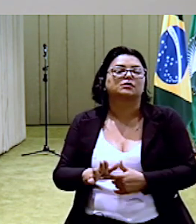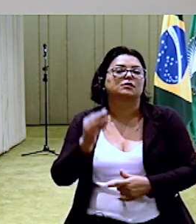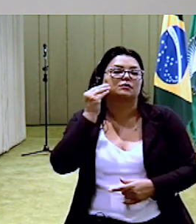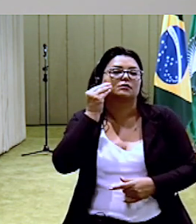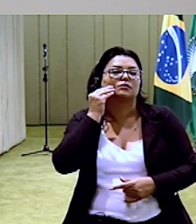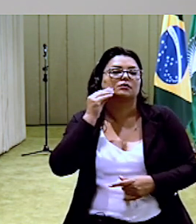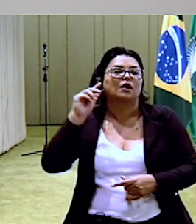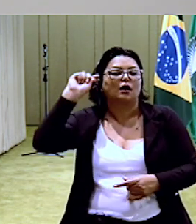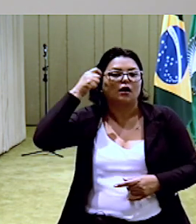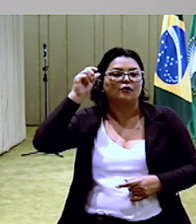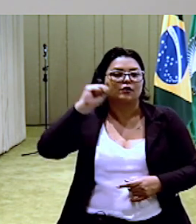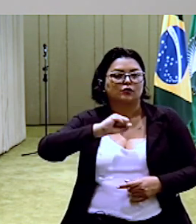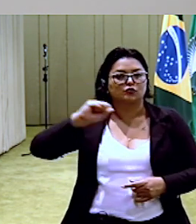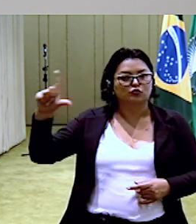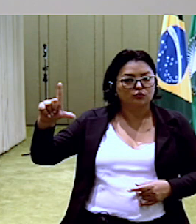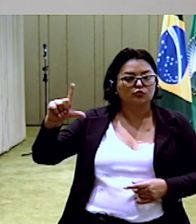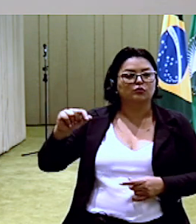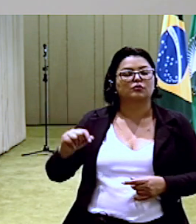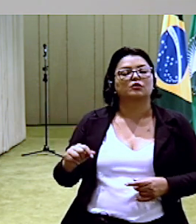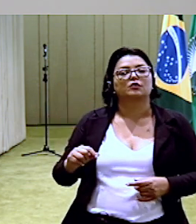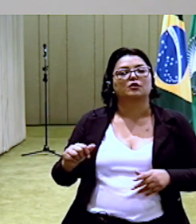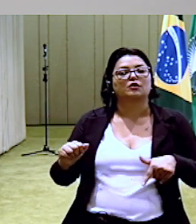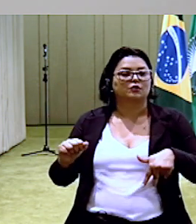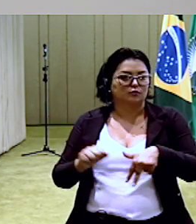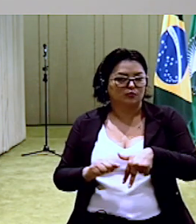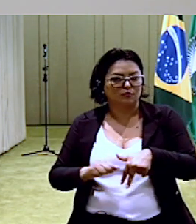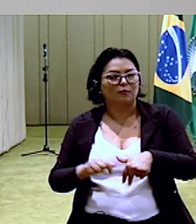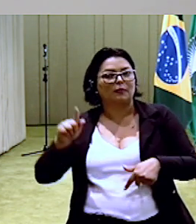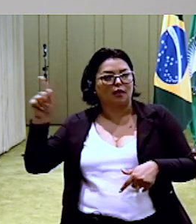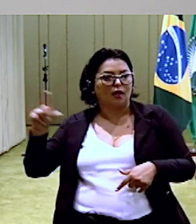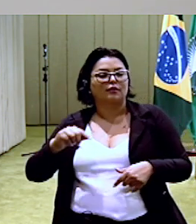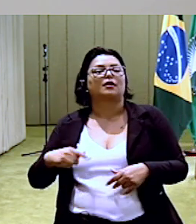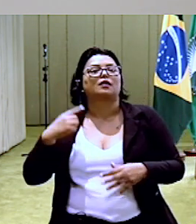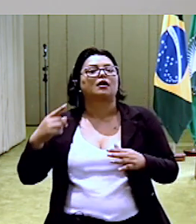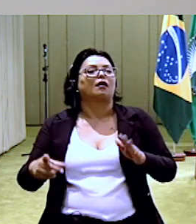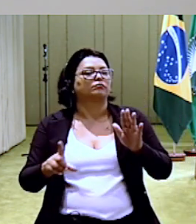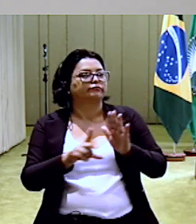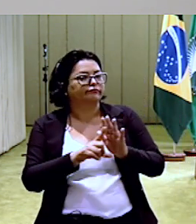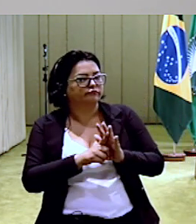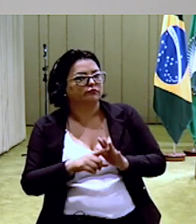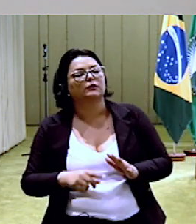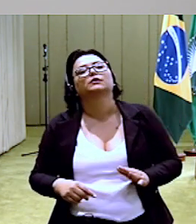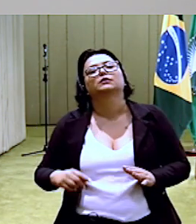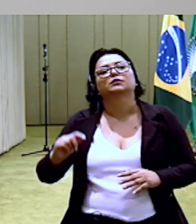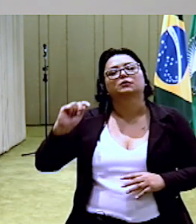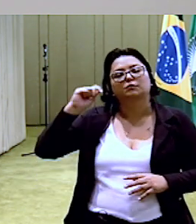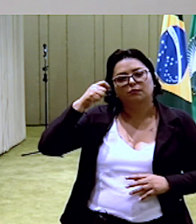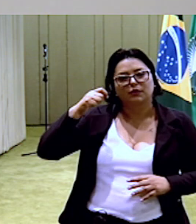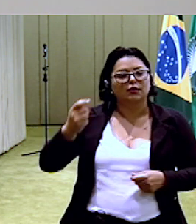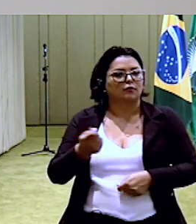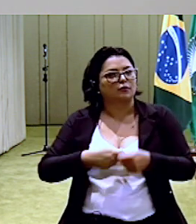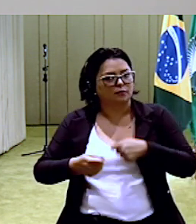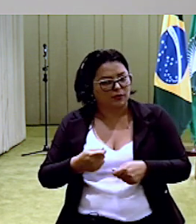África do Sul, para os embaixadores africanos que estão aqui conhecem, tem a política do Black Economic Empowerment, que, grosso modo, foi